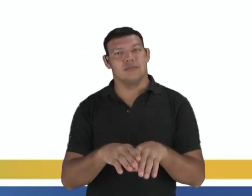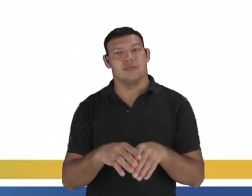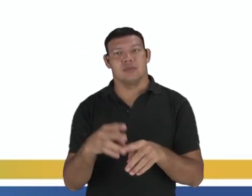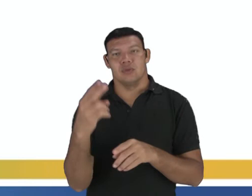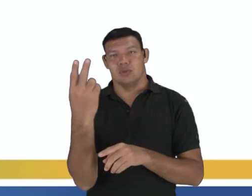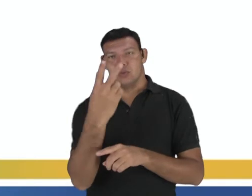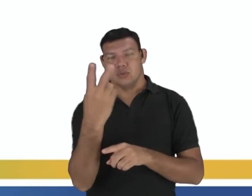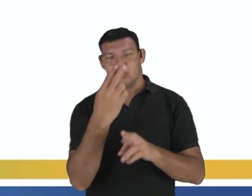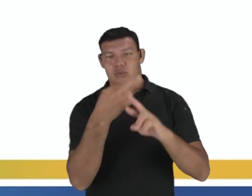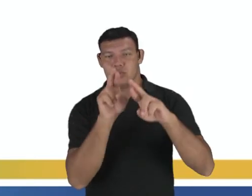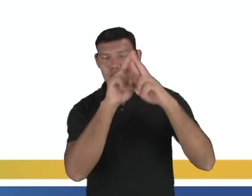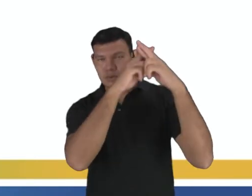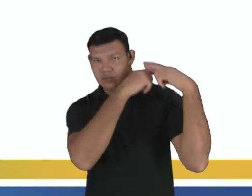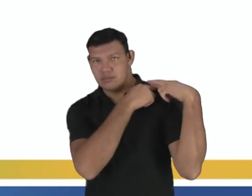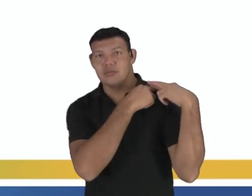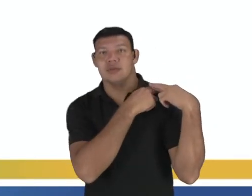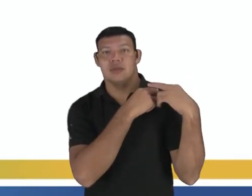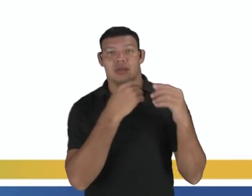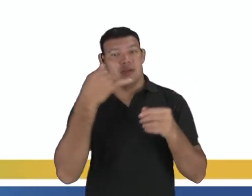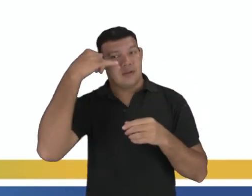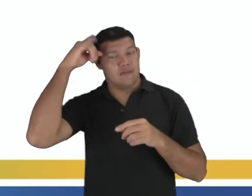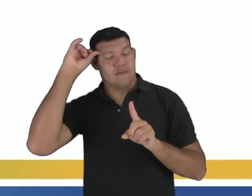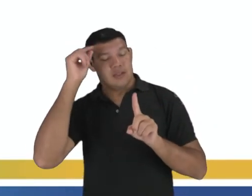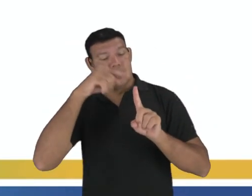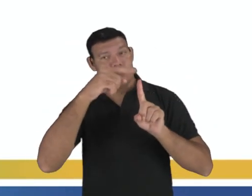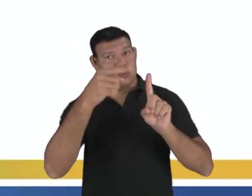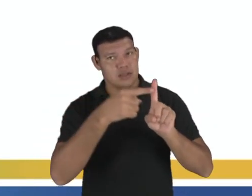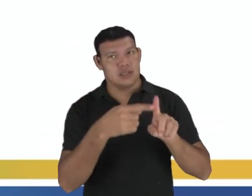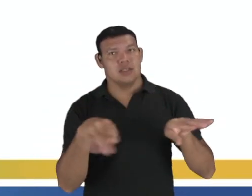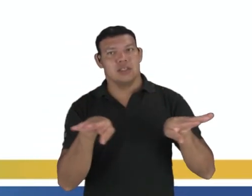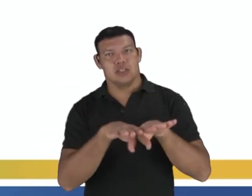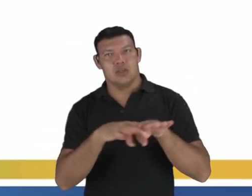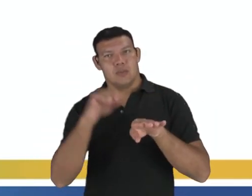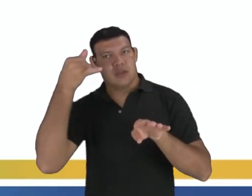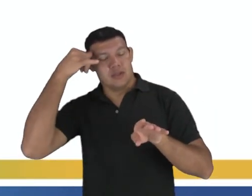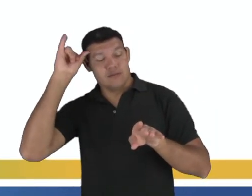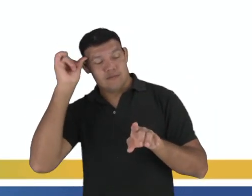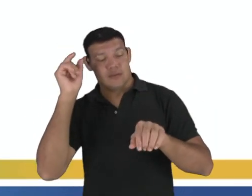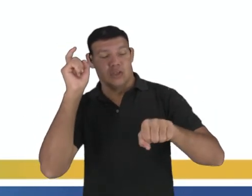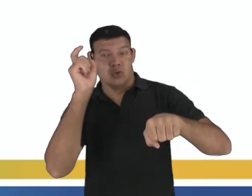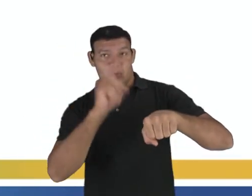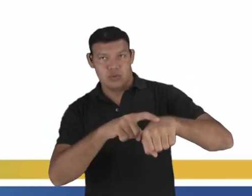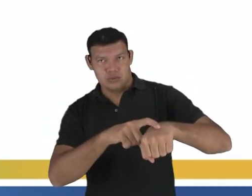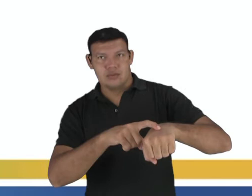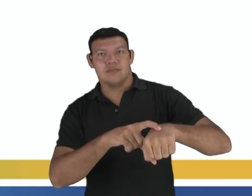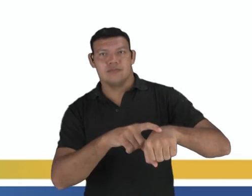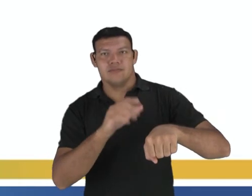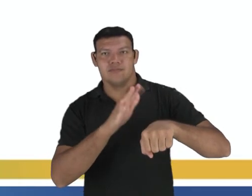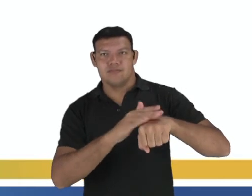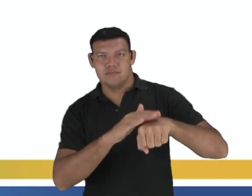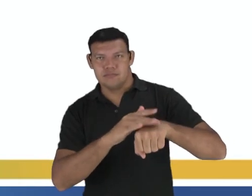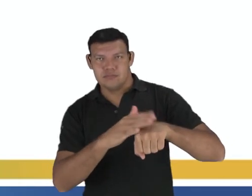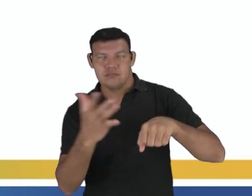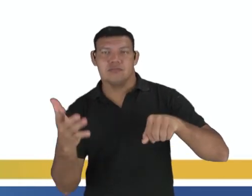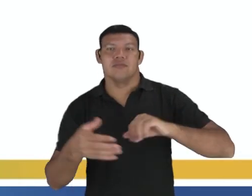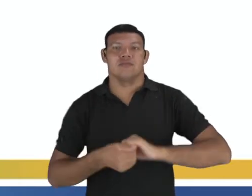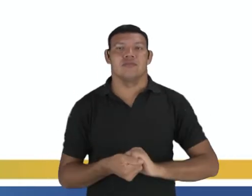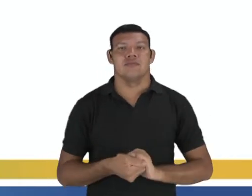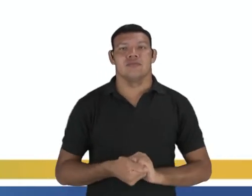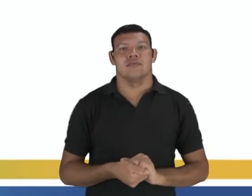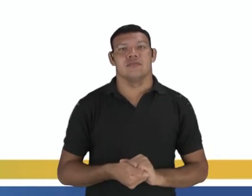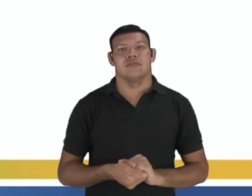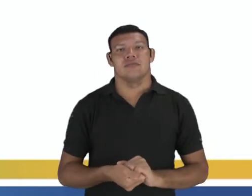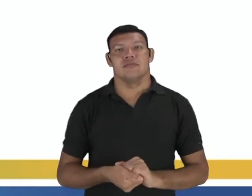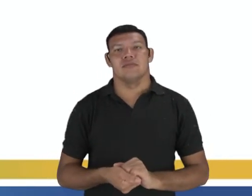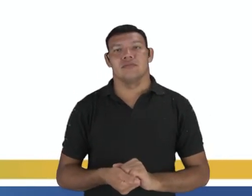tem essa dupla função ele protege contra uma gravidez indesejada e contra infecções sexualmente transmissíveis que como você já sabe né